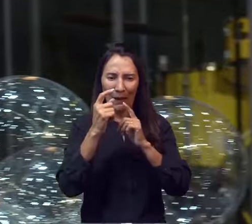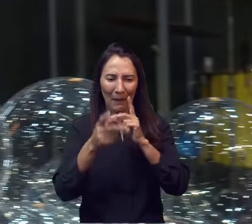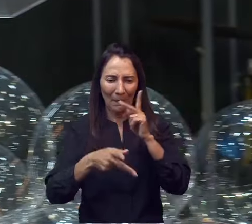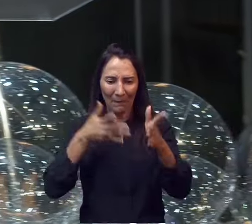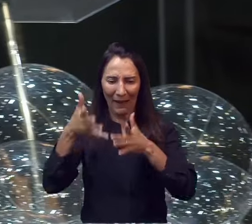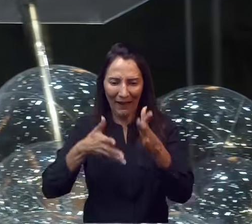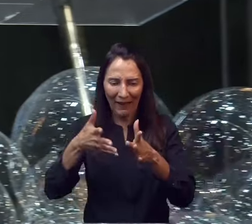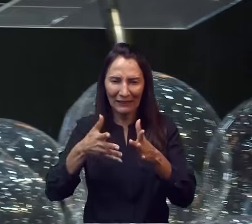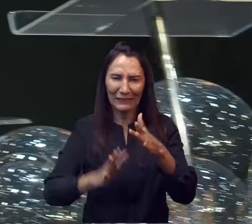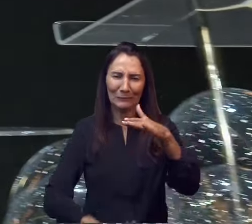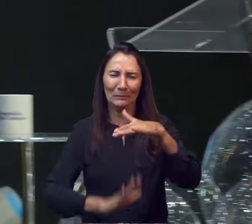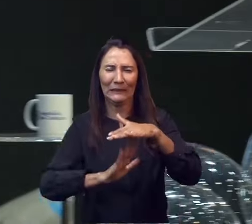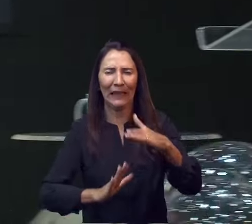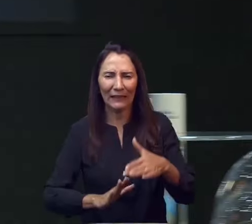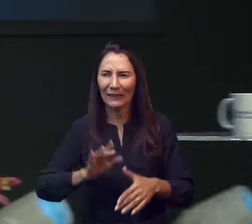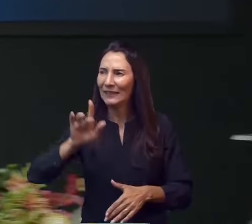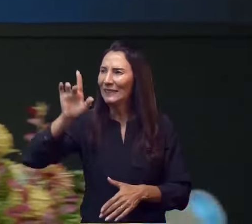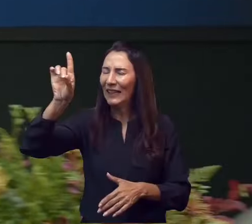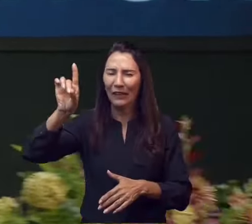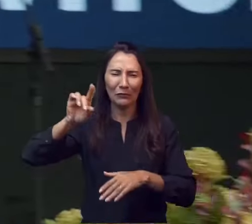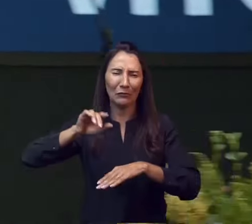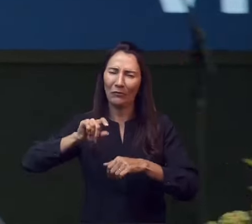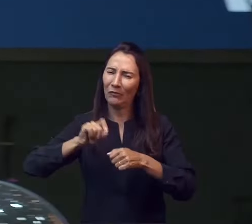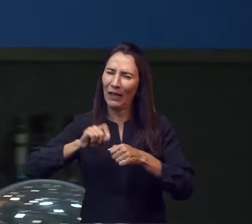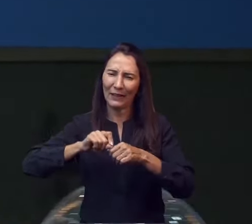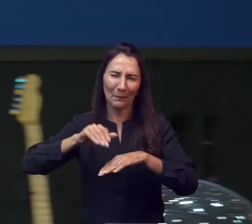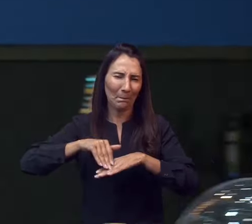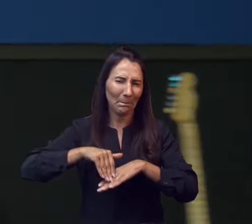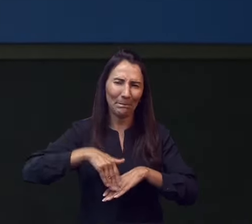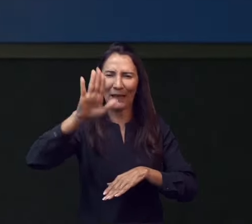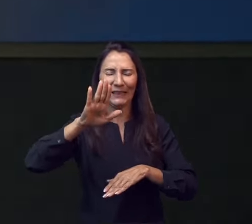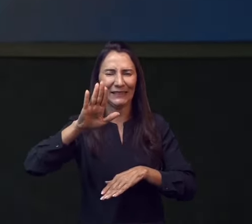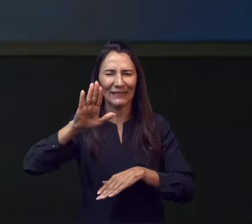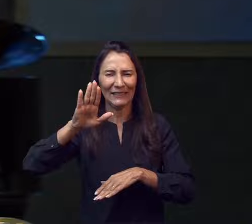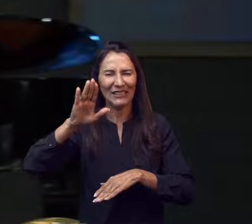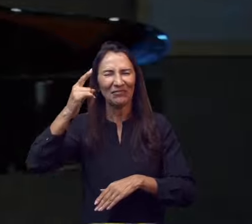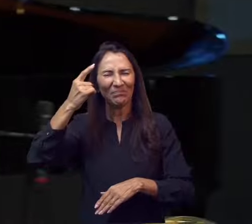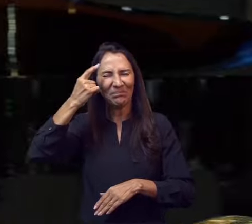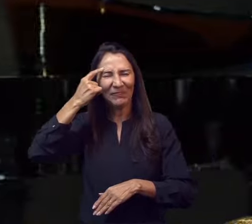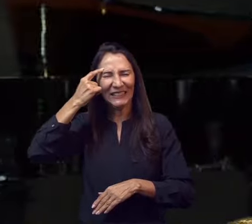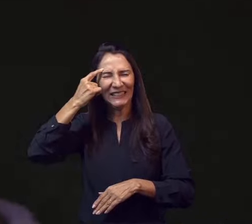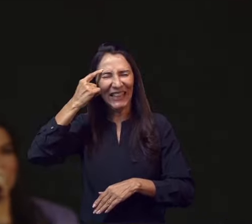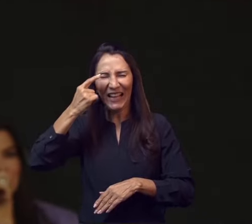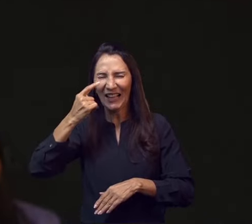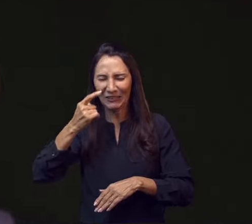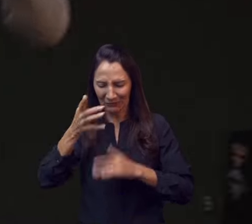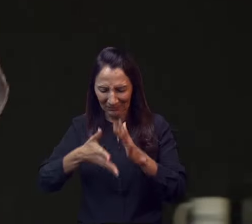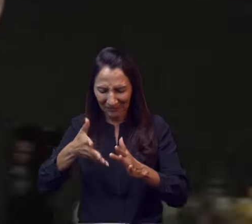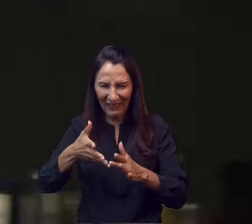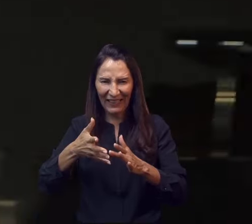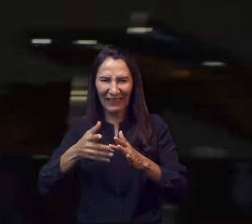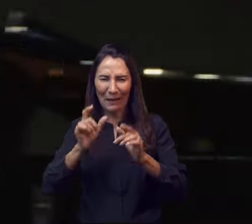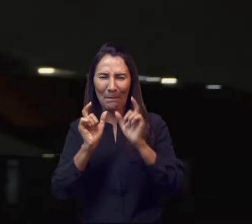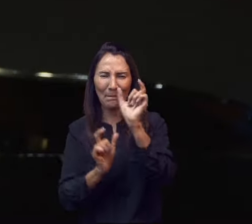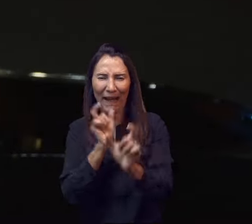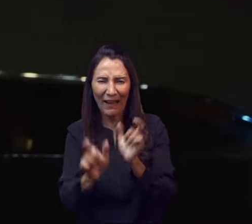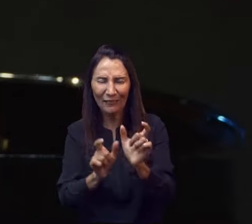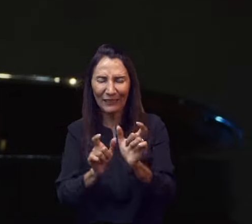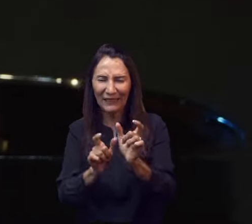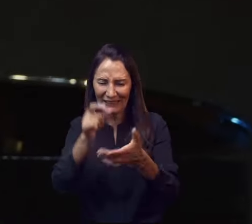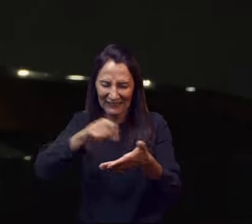alcançam Deus faz além da capacidade da dimensão do mundo humano